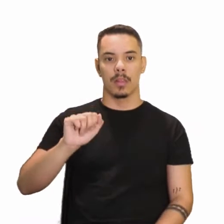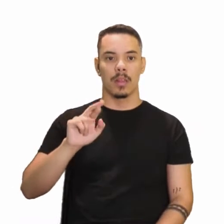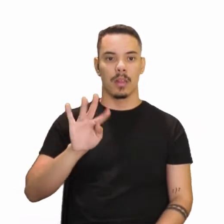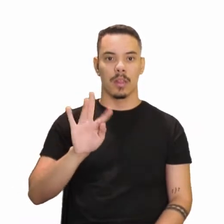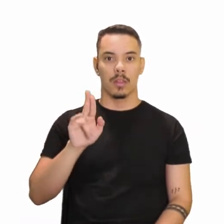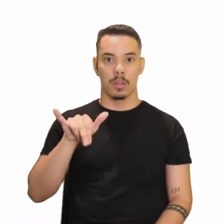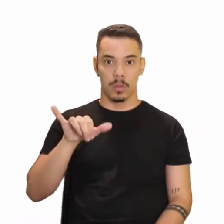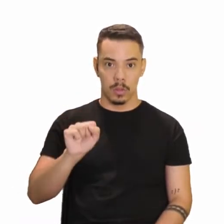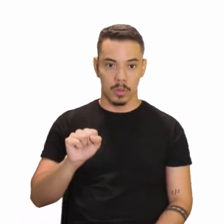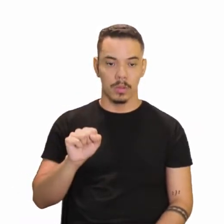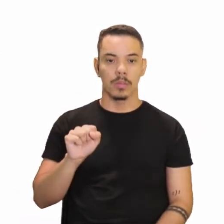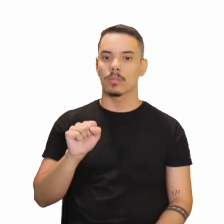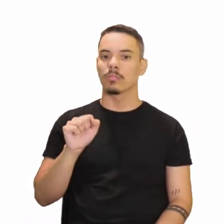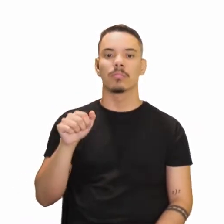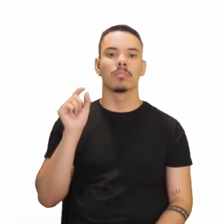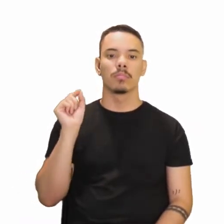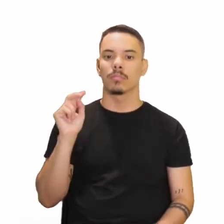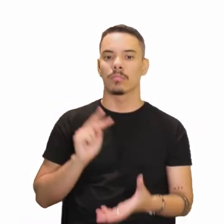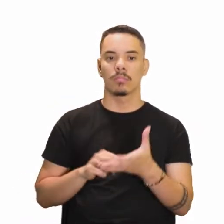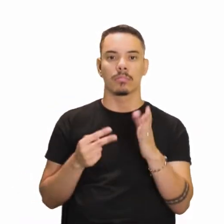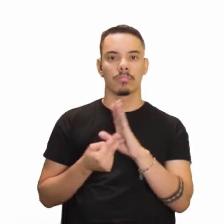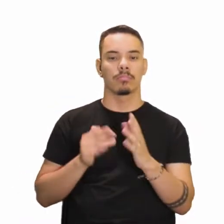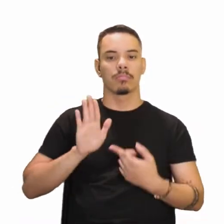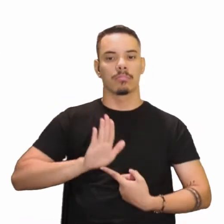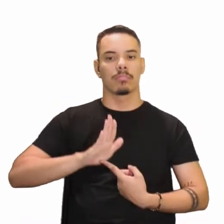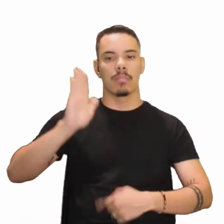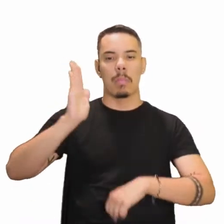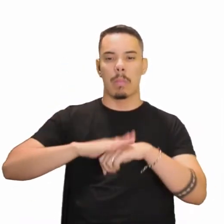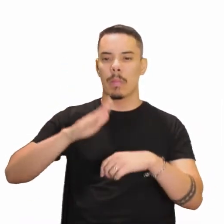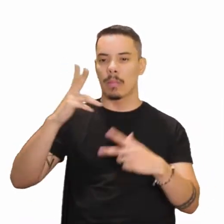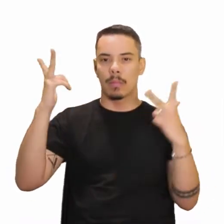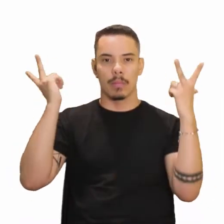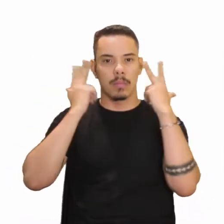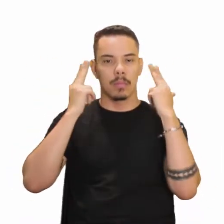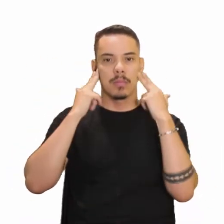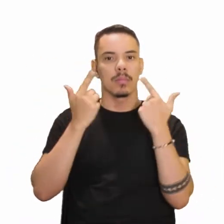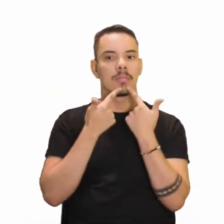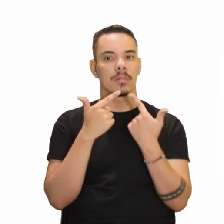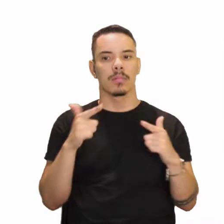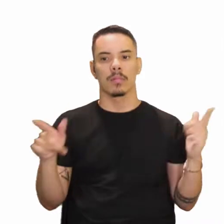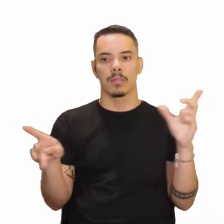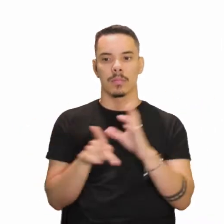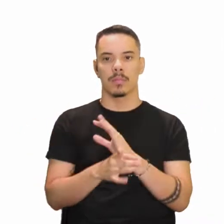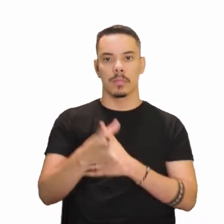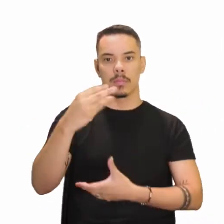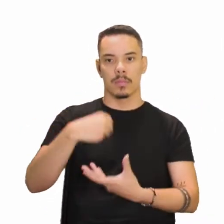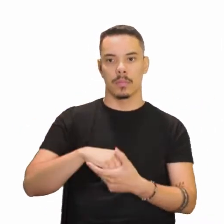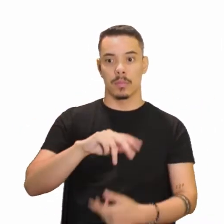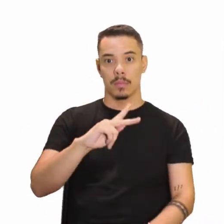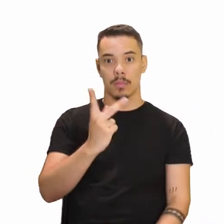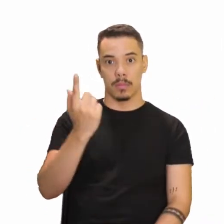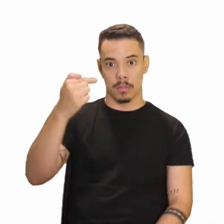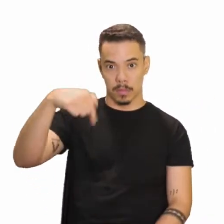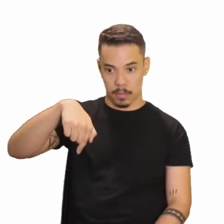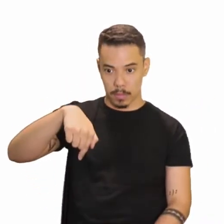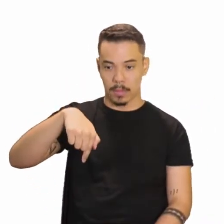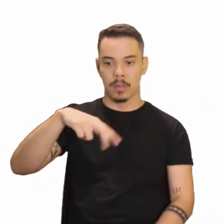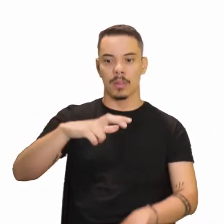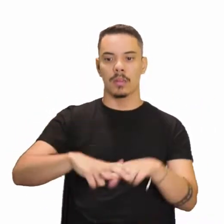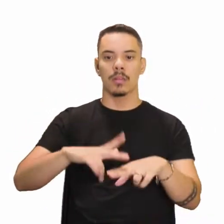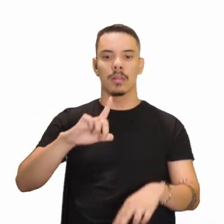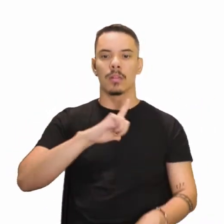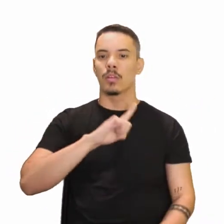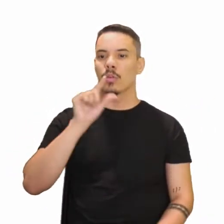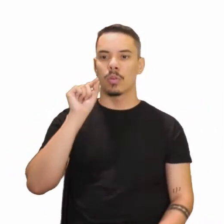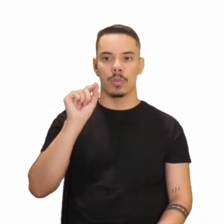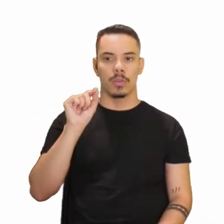são as demonstrações mais comuns da linguagem quadrinho tá aqui nós